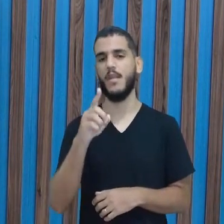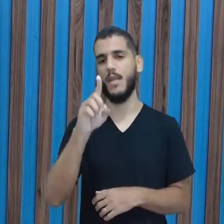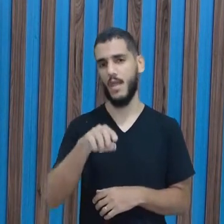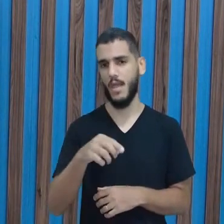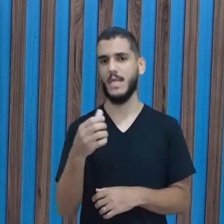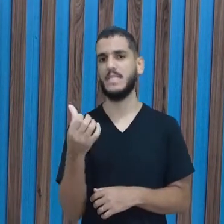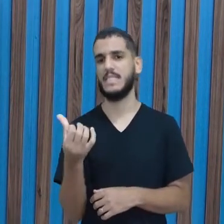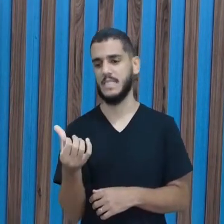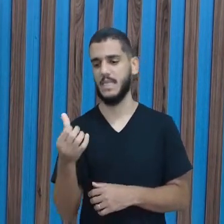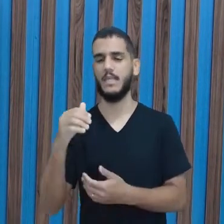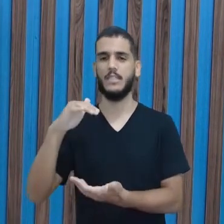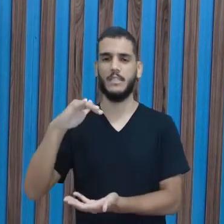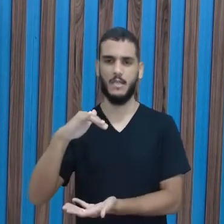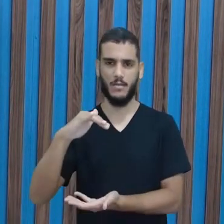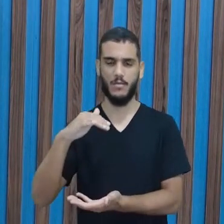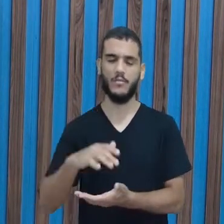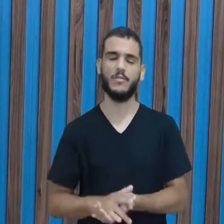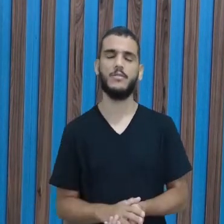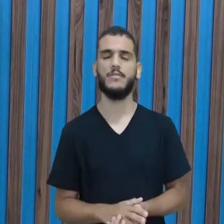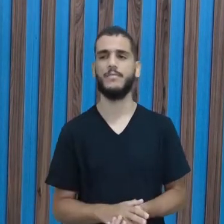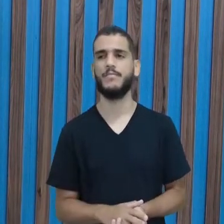6 galões,